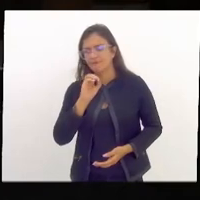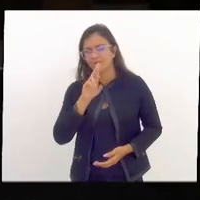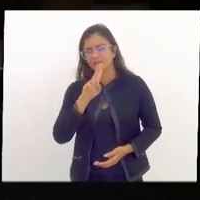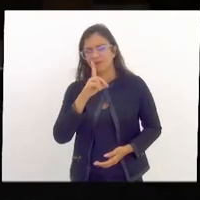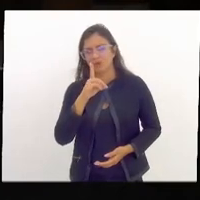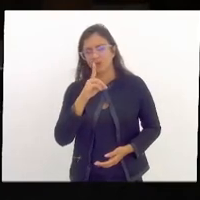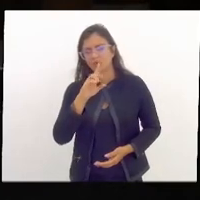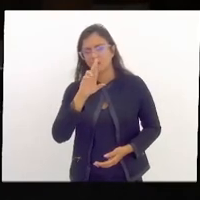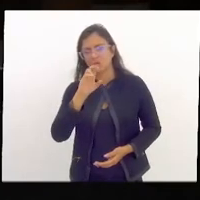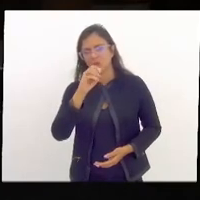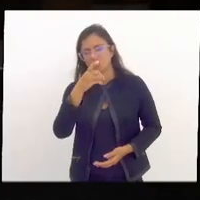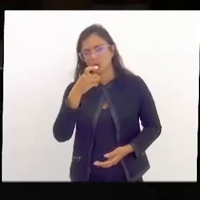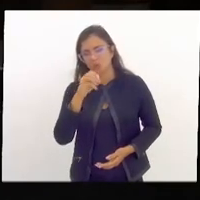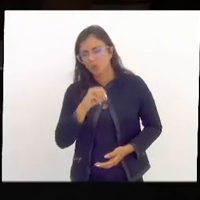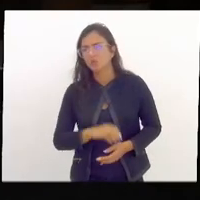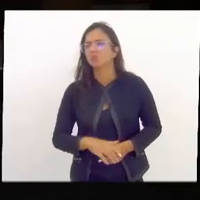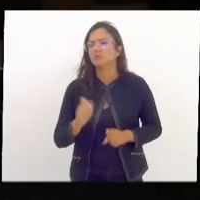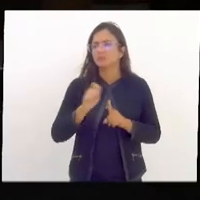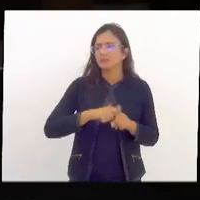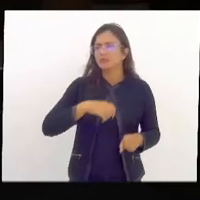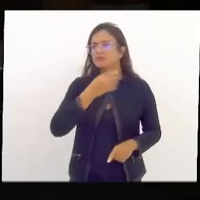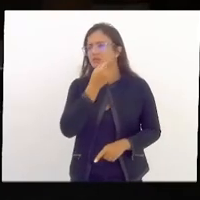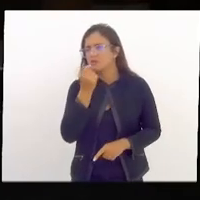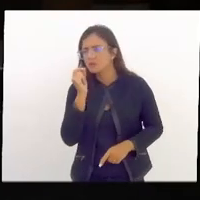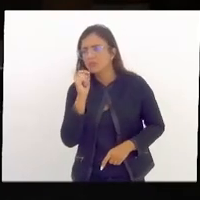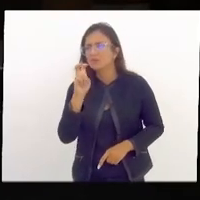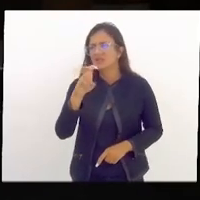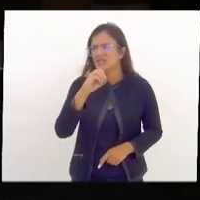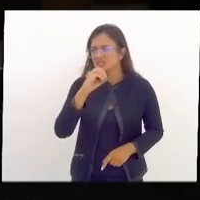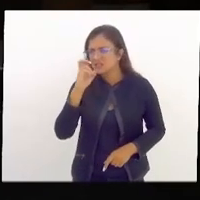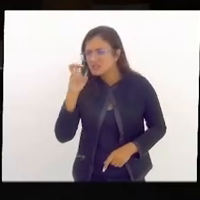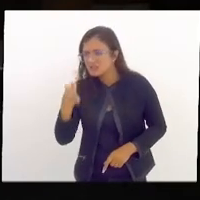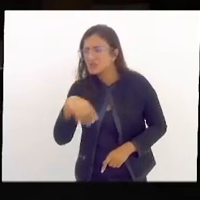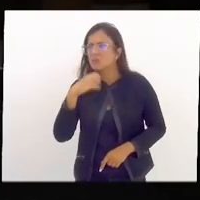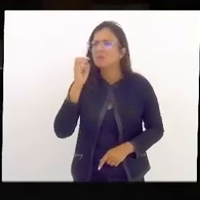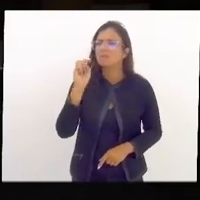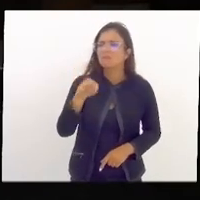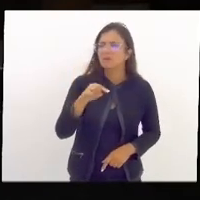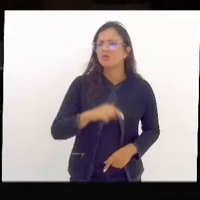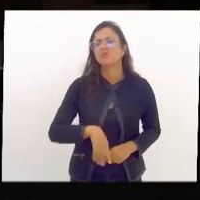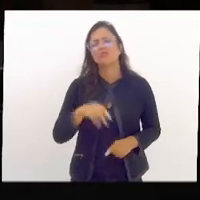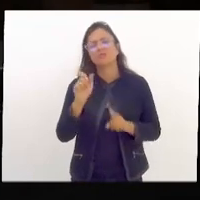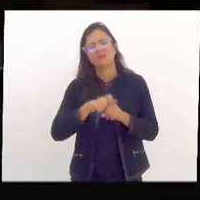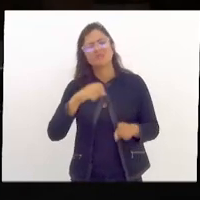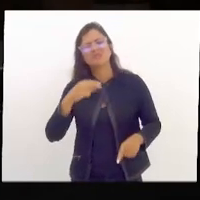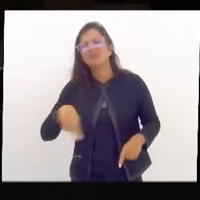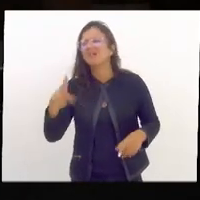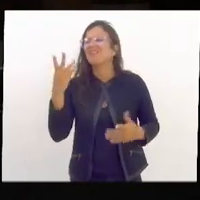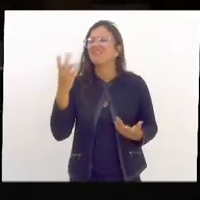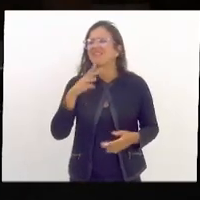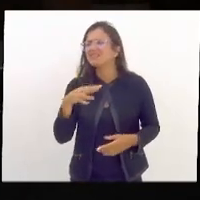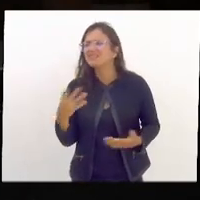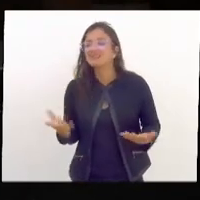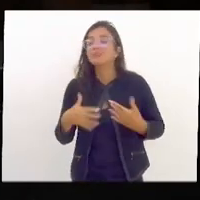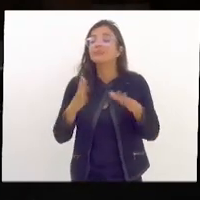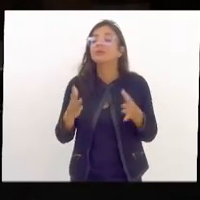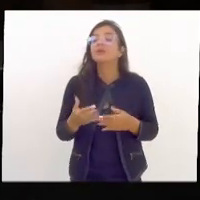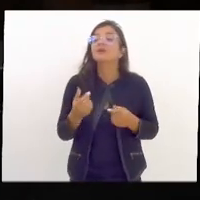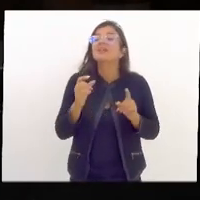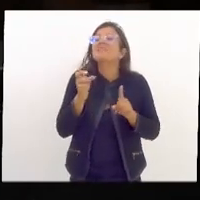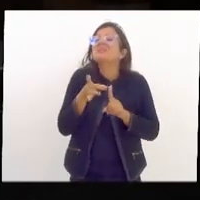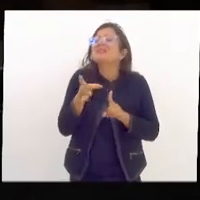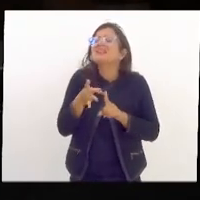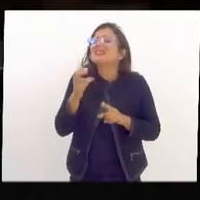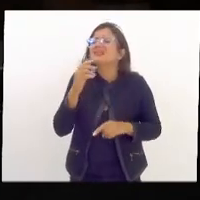mês de setembro, no mês de outubro, R$ 505.000. No mês de novembro, a previsão de R$ 400.000. Mas que blindagem é